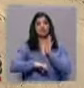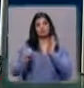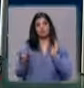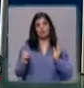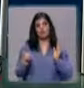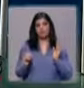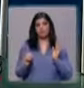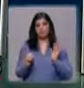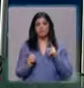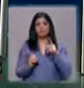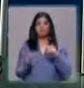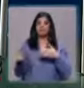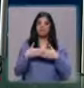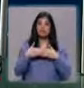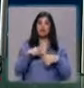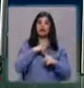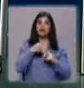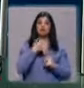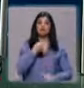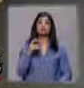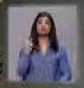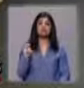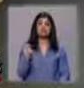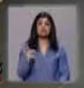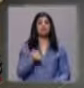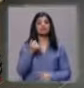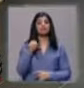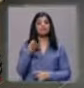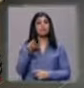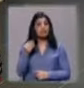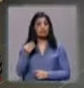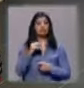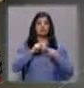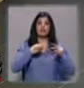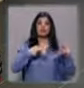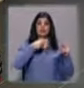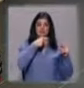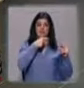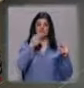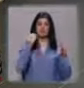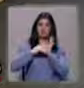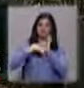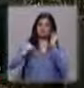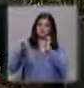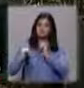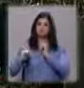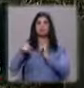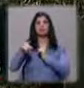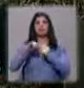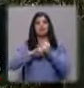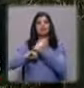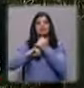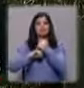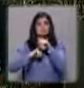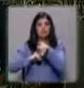recinto fechou ao público em 2003. Em 2010, a Câmara de Faro celebrou um contrato de comodato com a Associação de Utentes deste campismo,